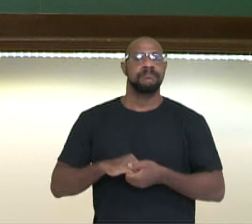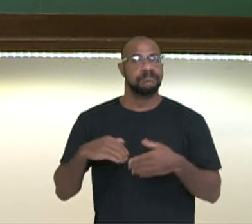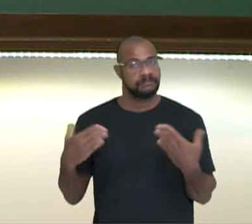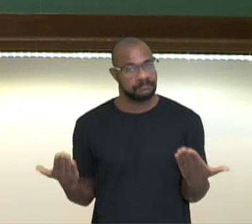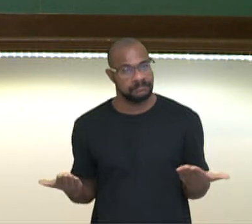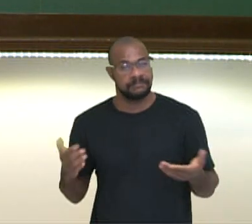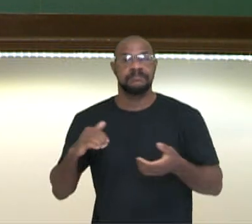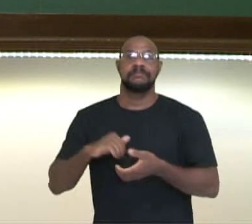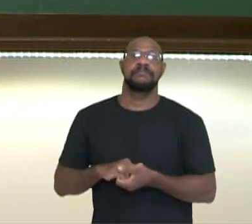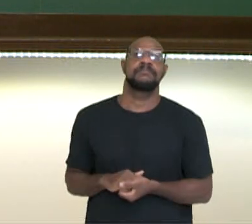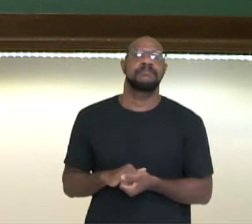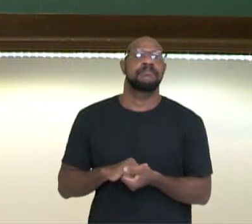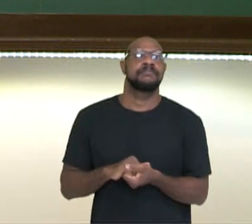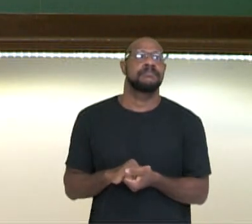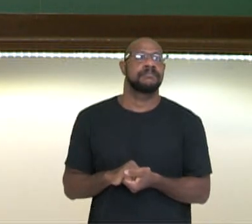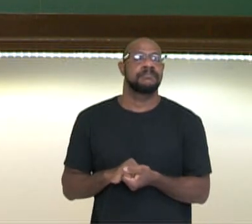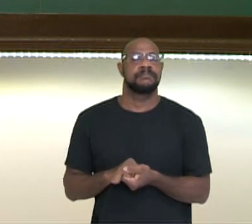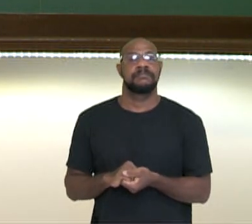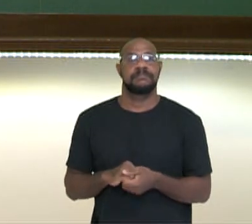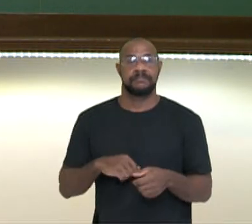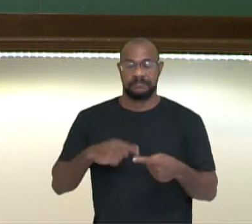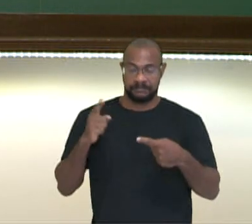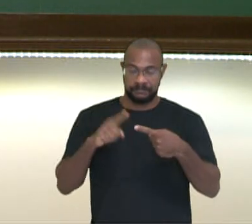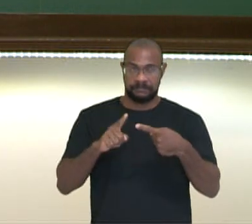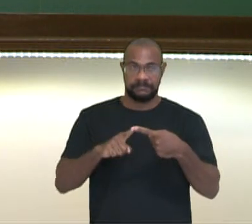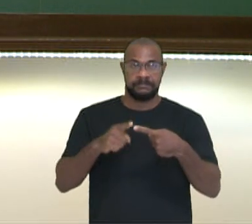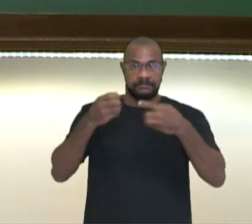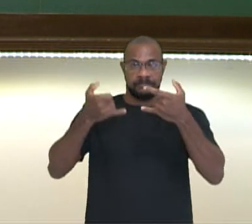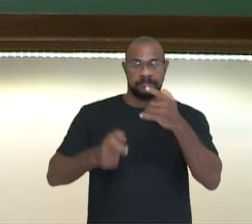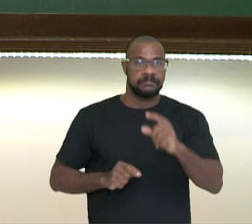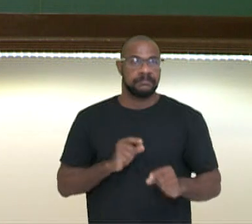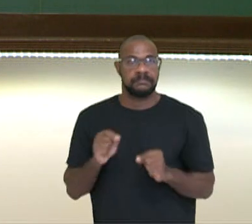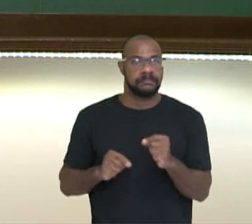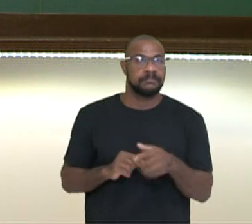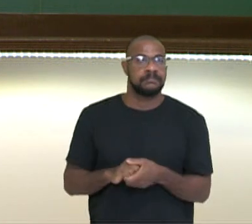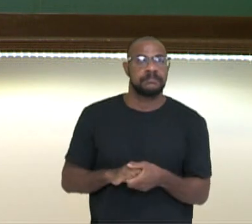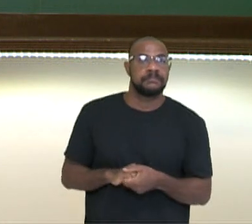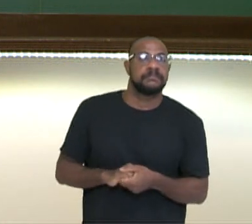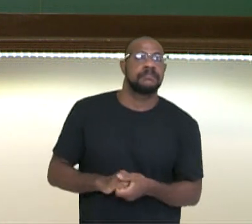Vamos lá então, pessoal? Então, o primeiro passo, né, se trata do ângulo de